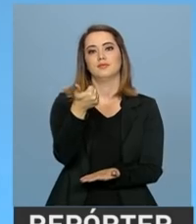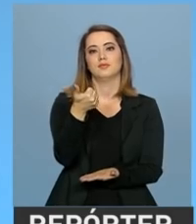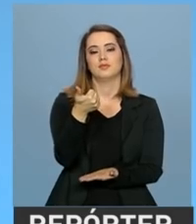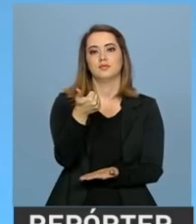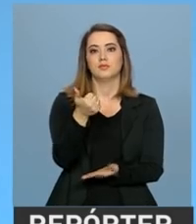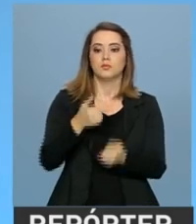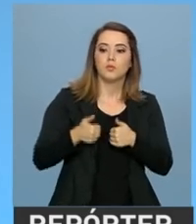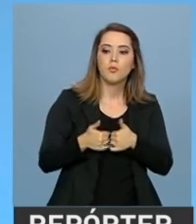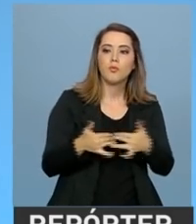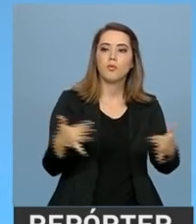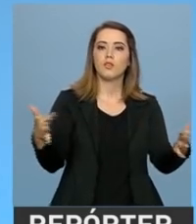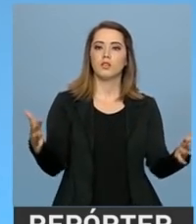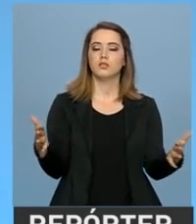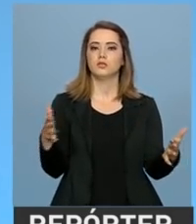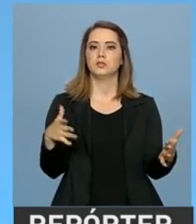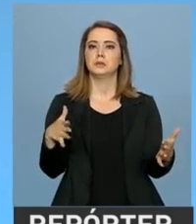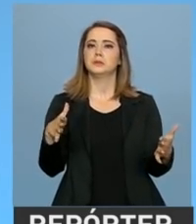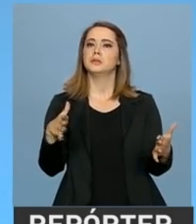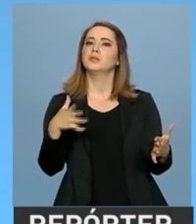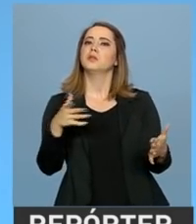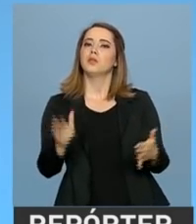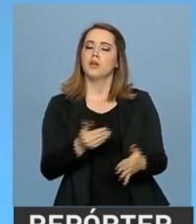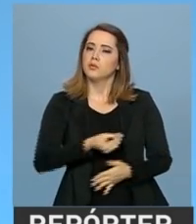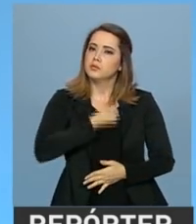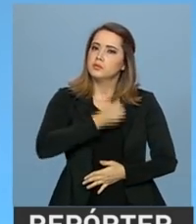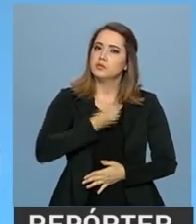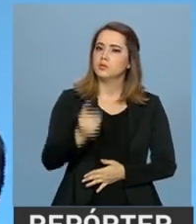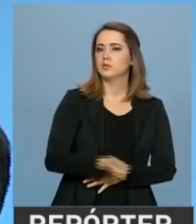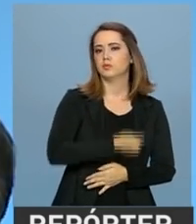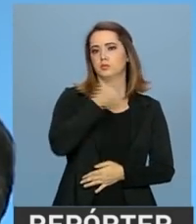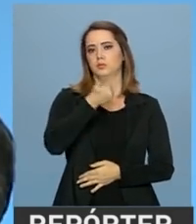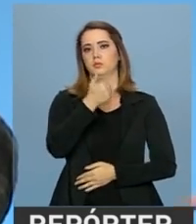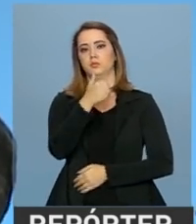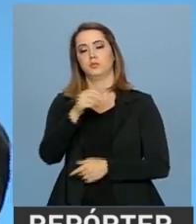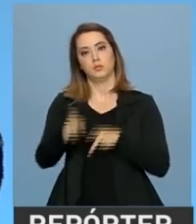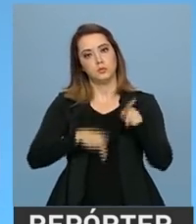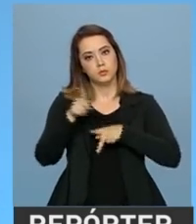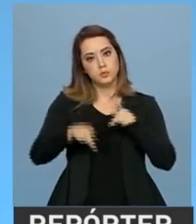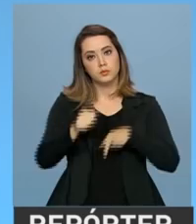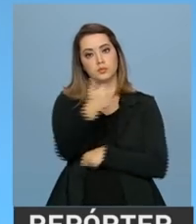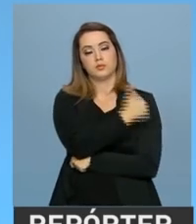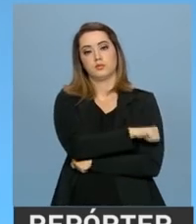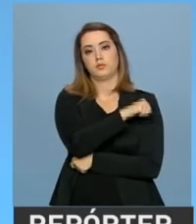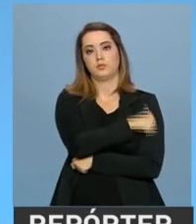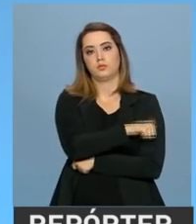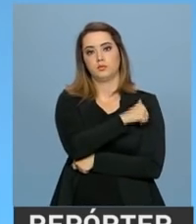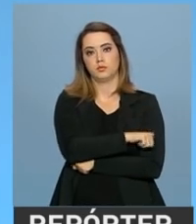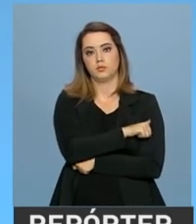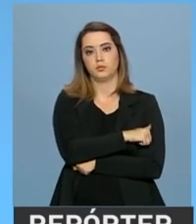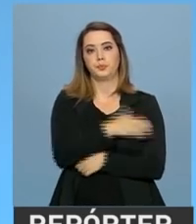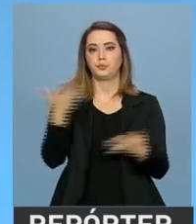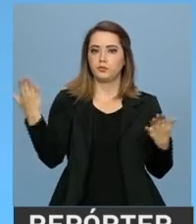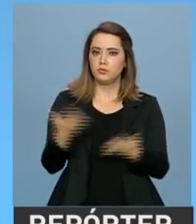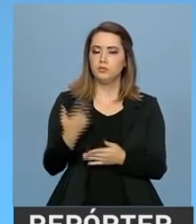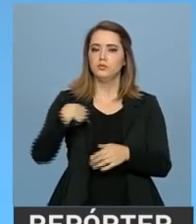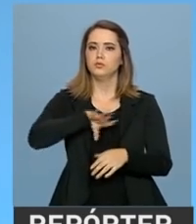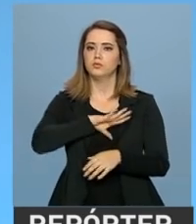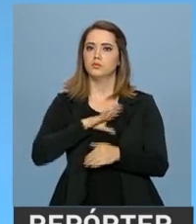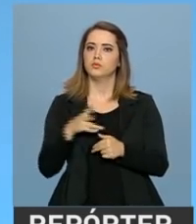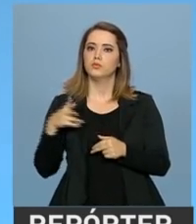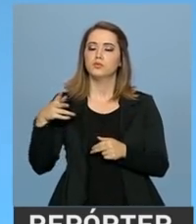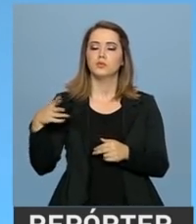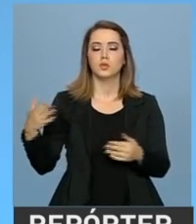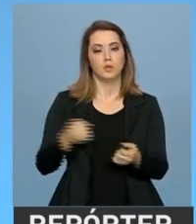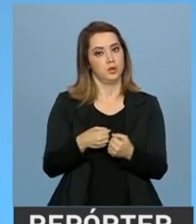e ampliar o conforto da população do Rio de Janeiro. Quando agora nós inauguramos esta linha 4 do